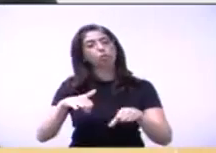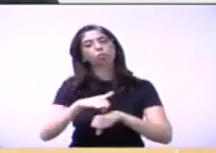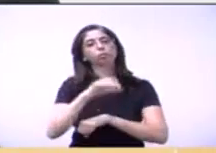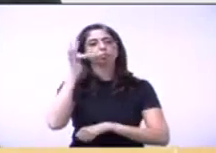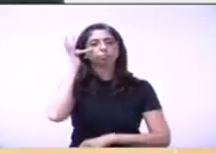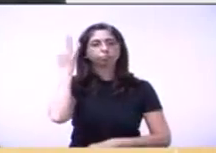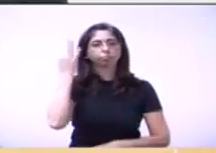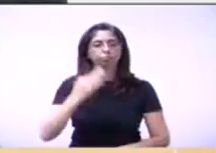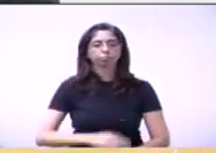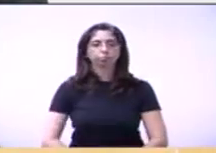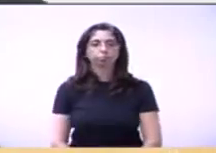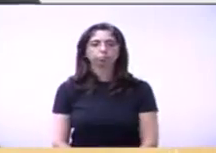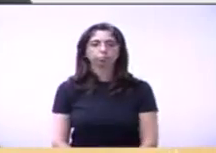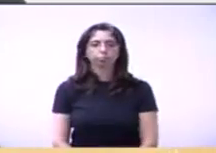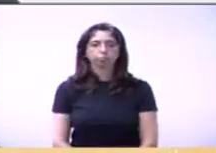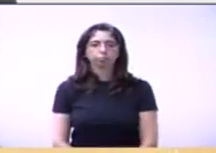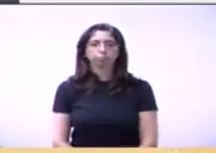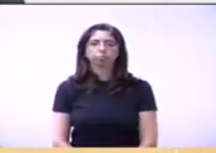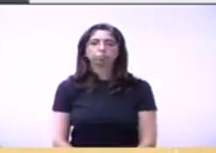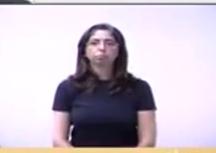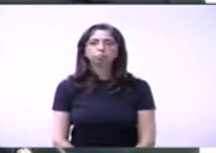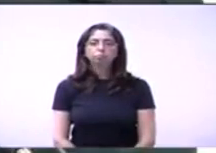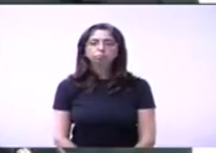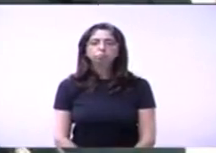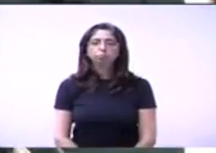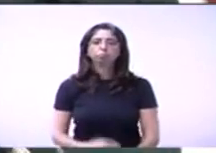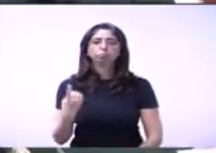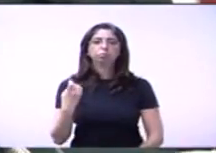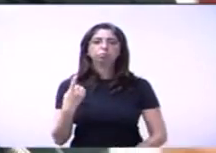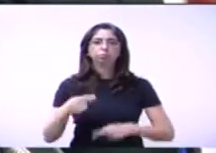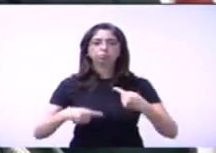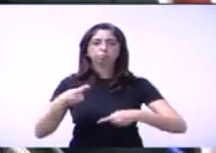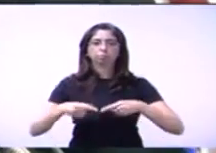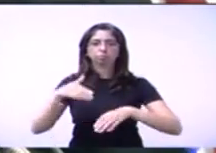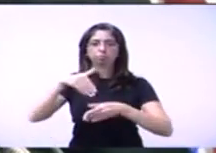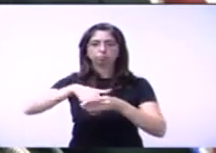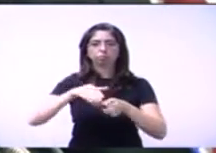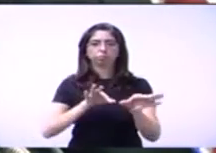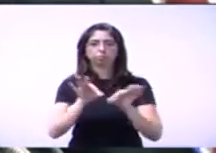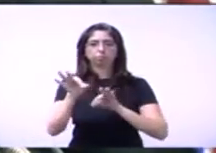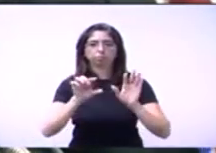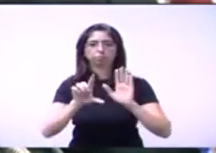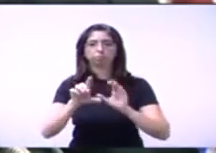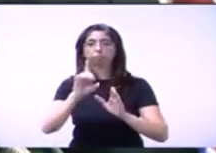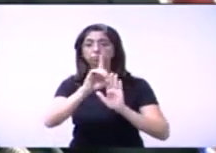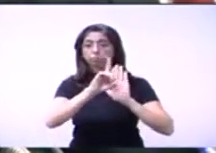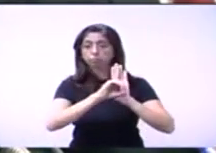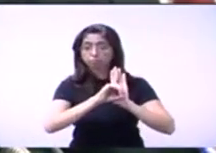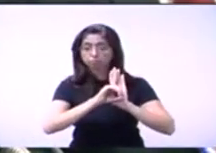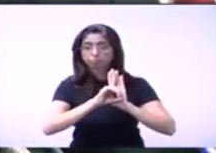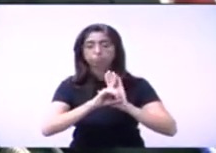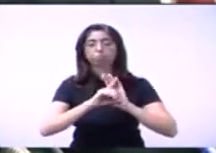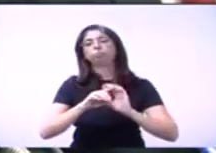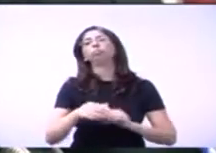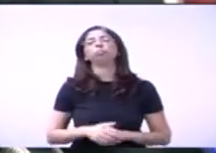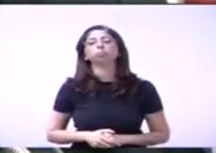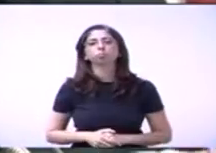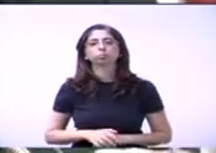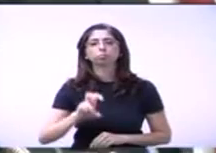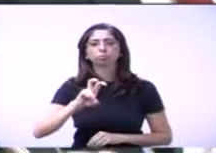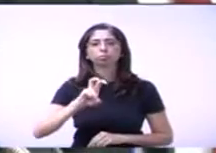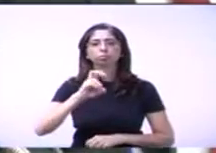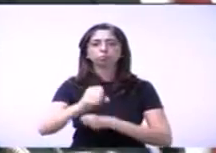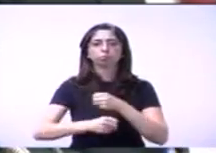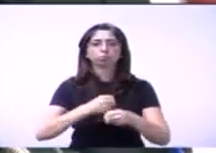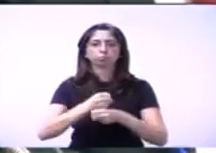ausência do vereador Flávio Xavier. Discussão única e votação do projeto de decreto legislativo